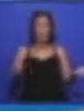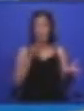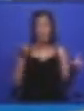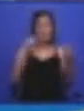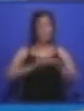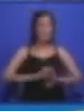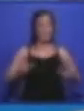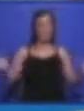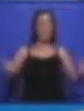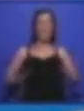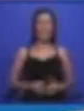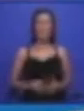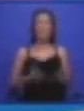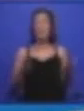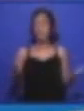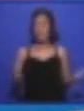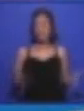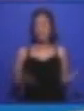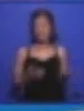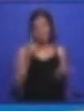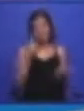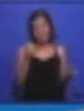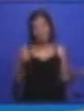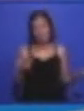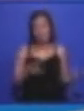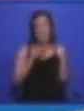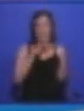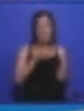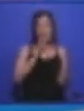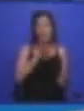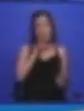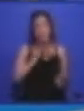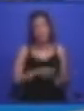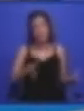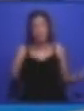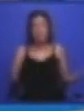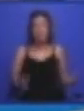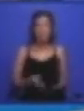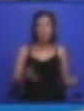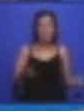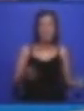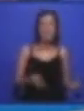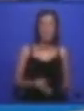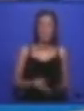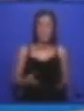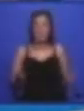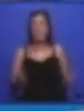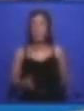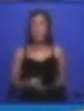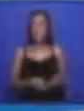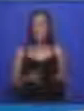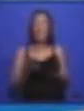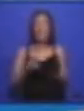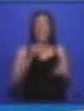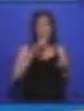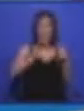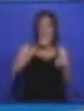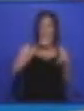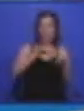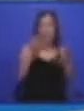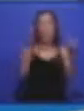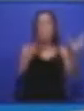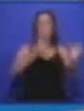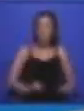mais nada. Isto é que é, portanto... Em vez do meu filho, era uma filha, eu é que tinha tentado. Cada escapadela, onde é que